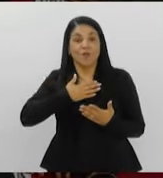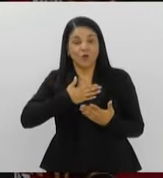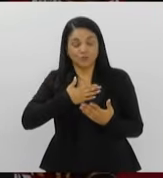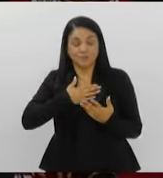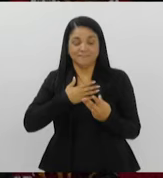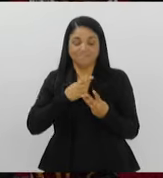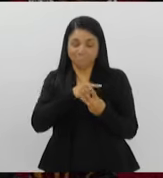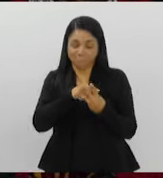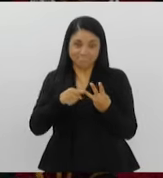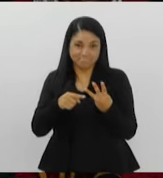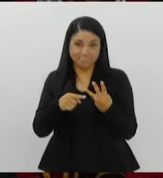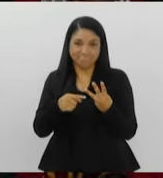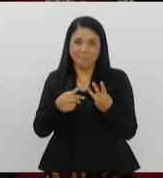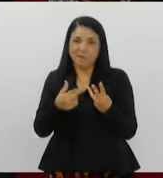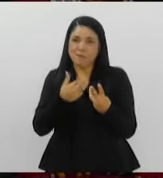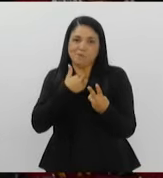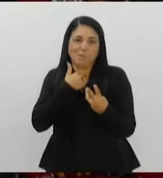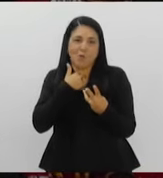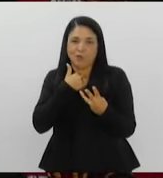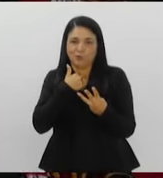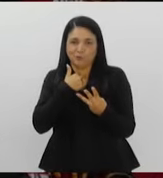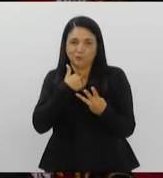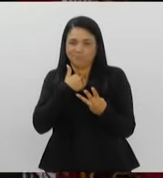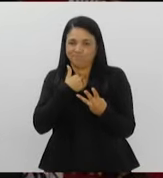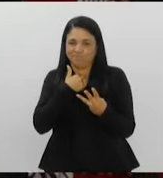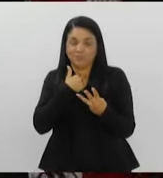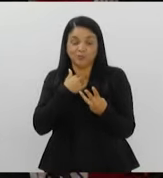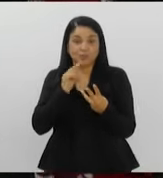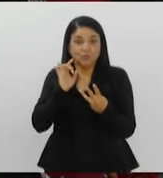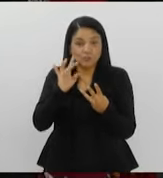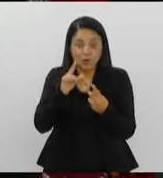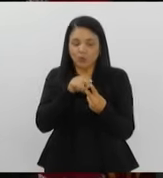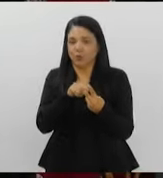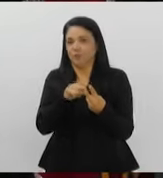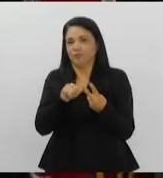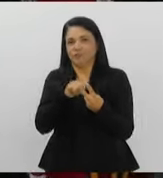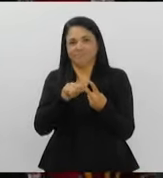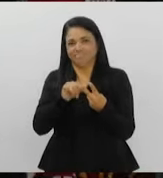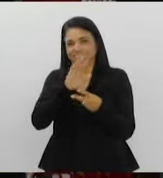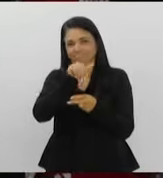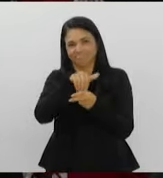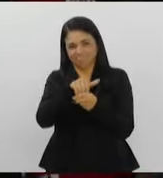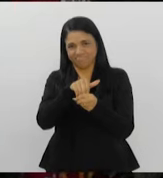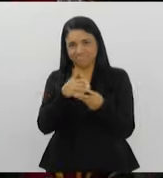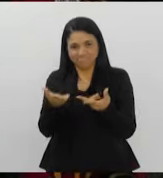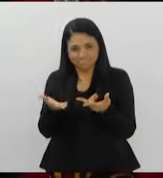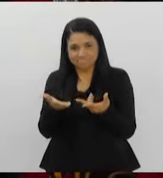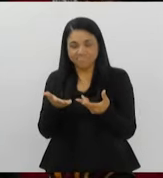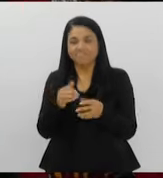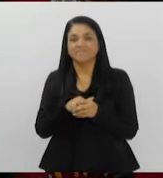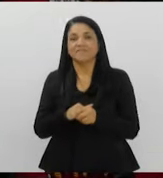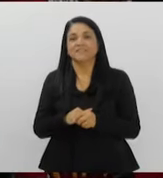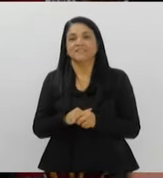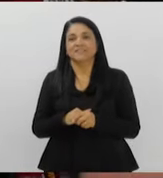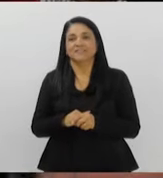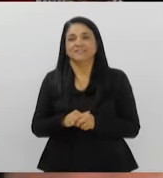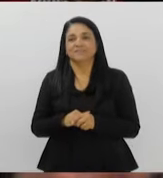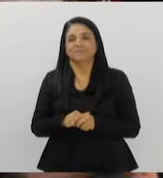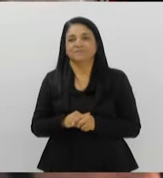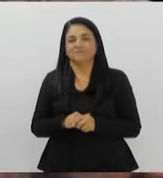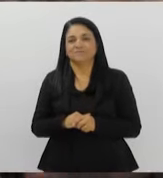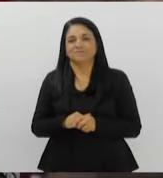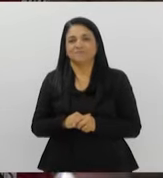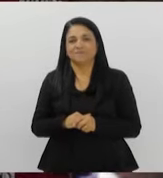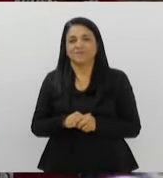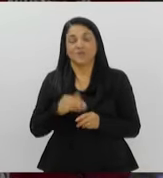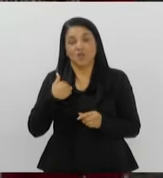três votos, mas não pode, o presidente disse que não pode, só pode dar dois. Só pode dar dois. Então,